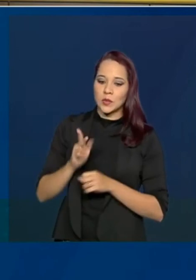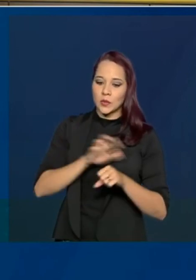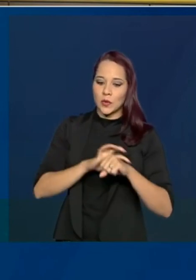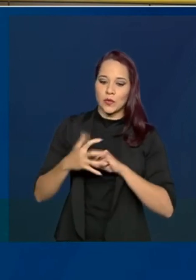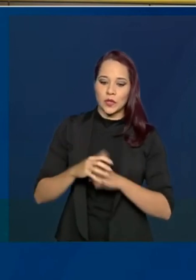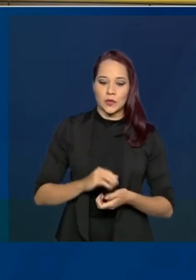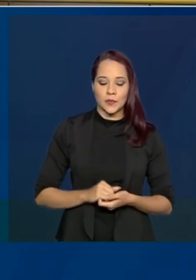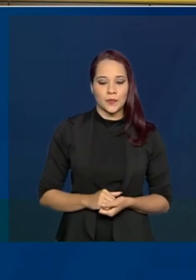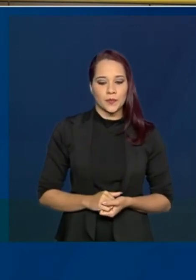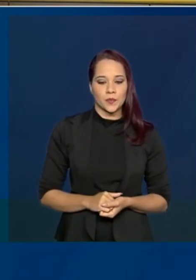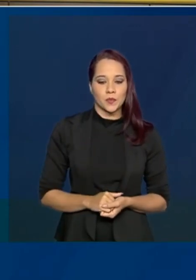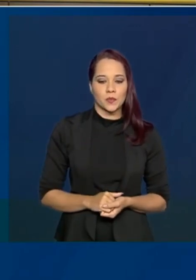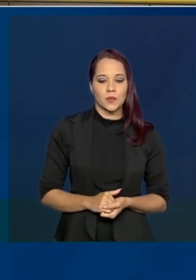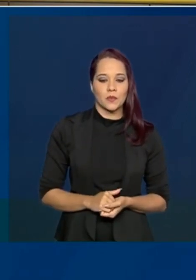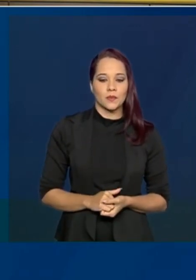Covid. Próximo.